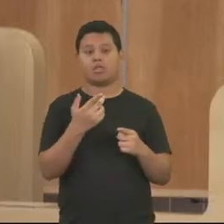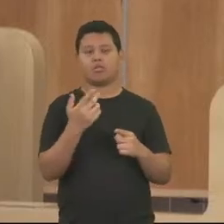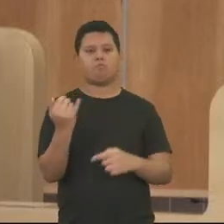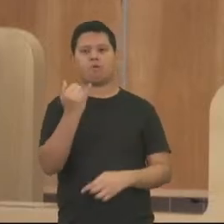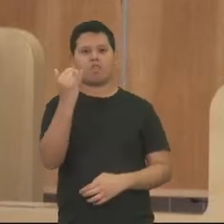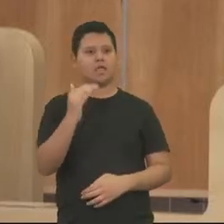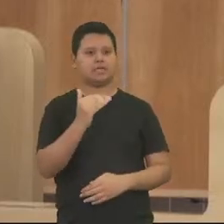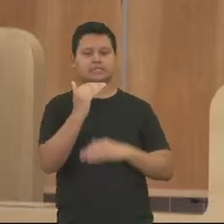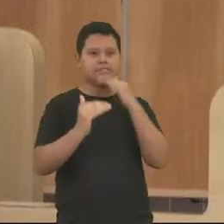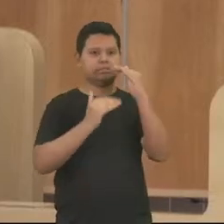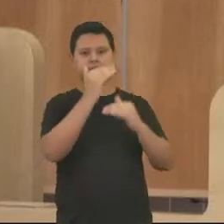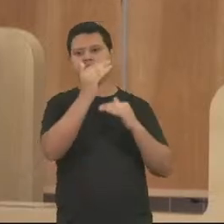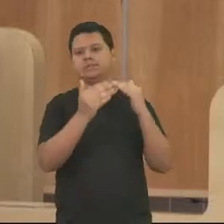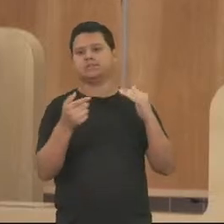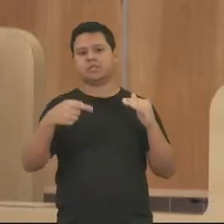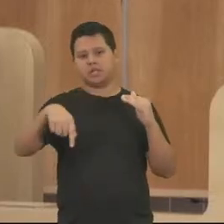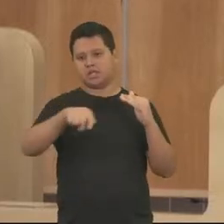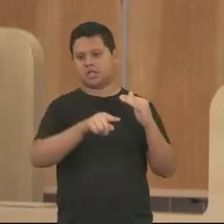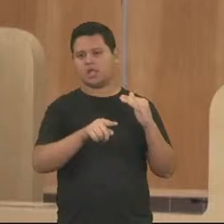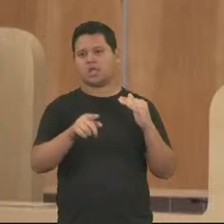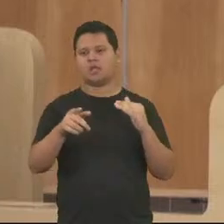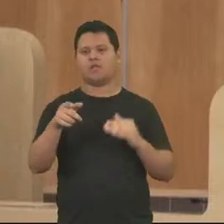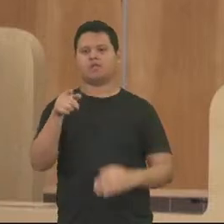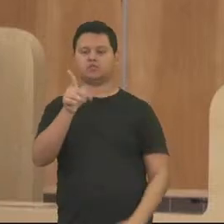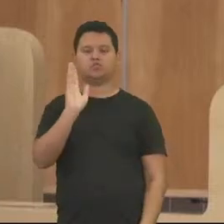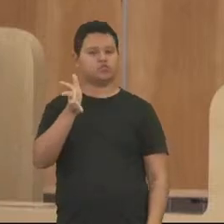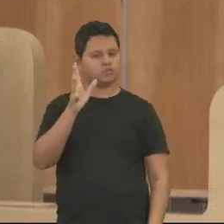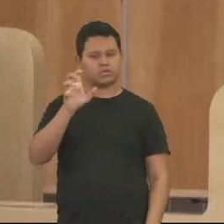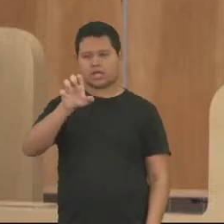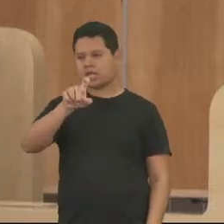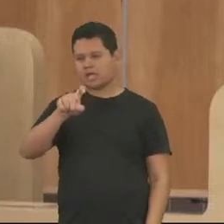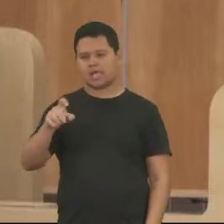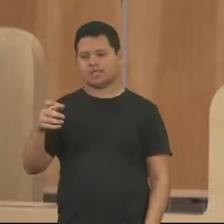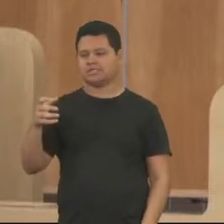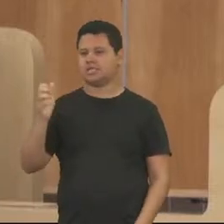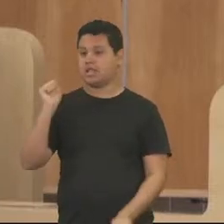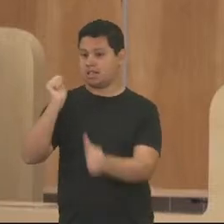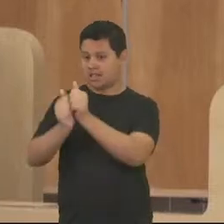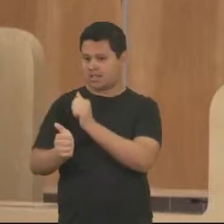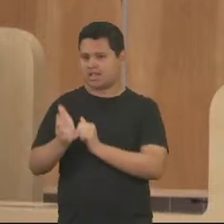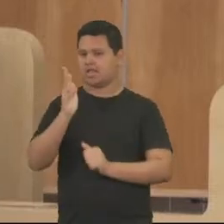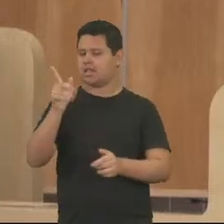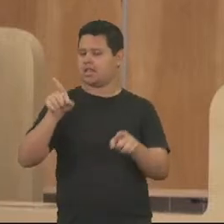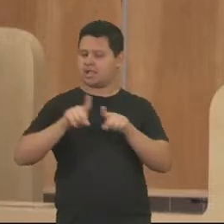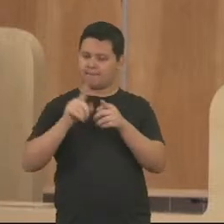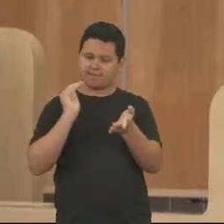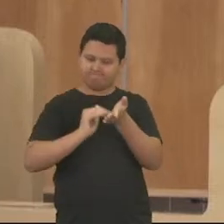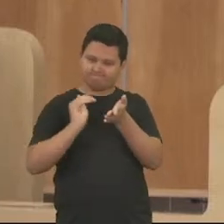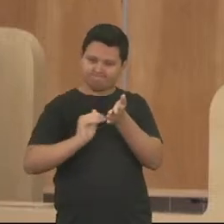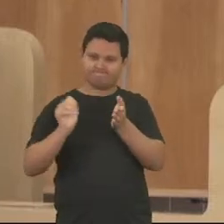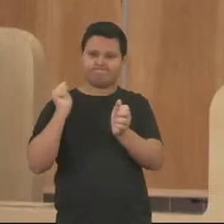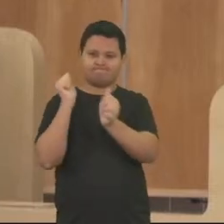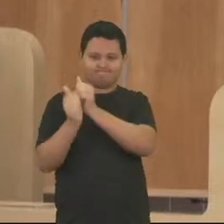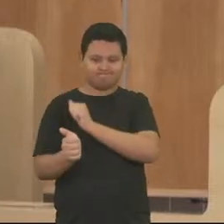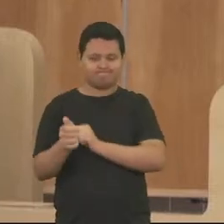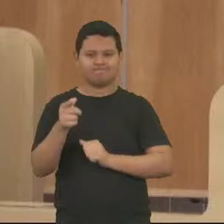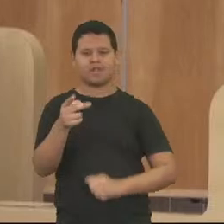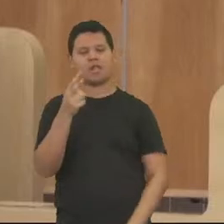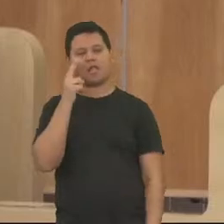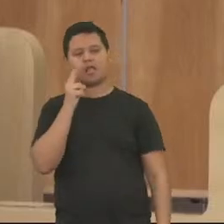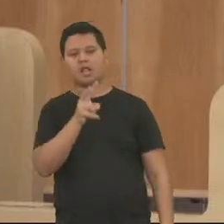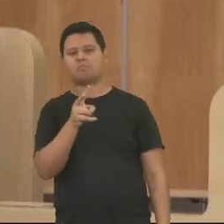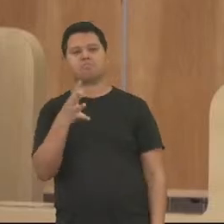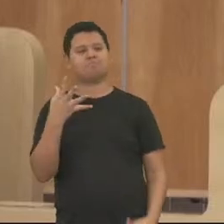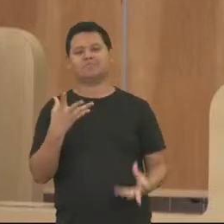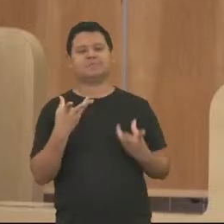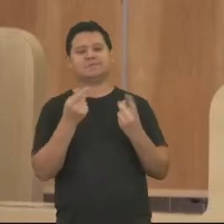que nós estamos tendo no dia de hoje. Como ex-atleta, como ex-secretário de esportes, eu vejo com